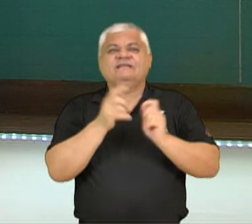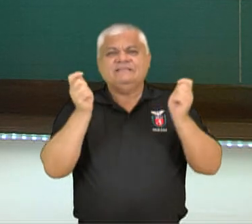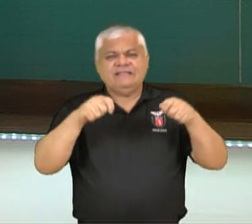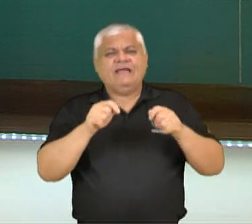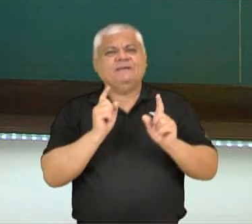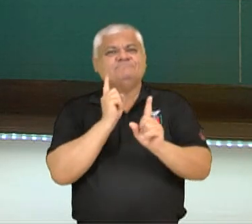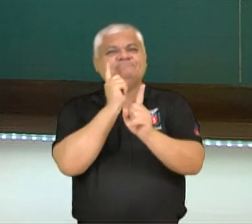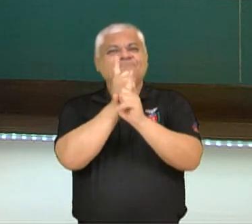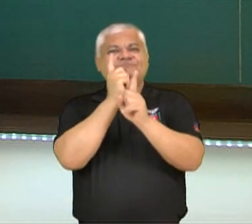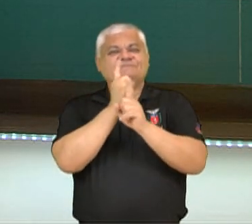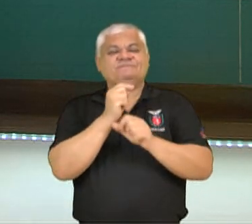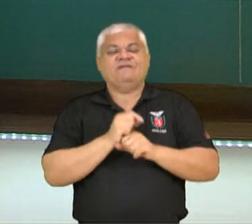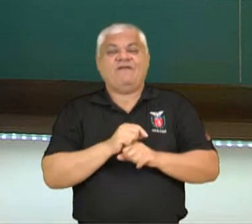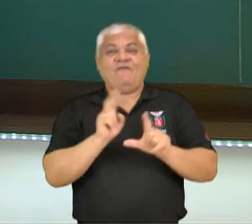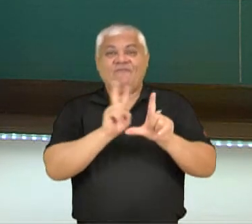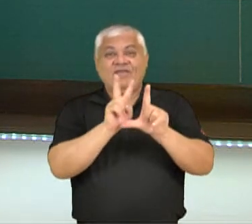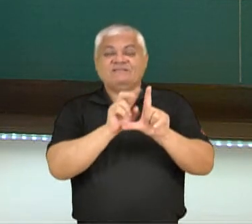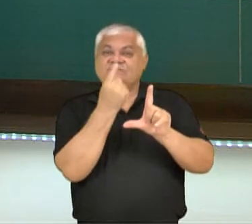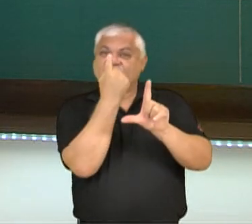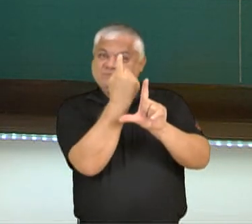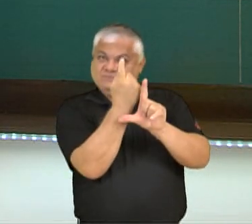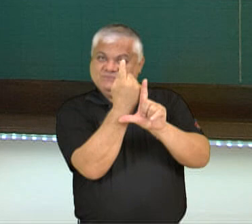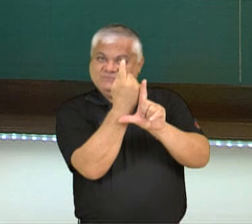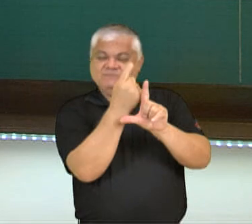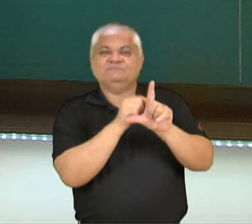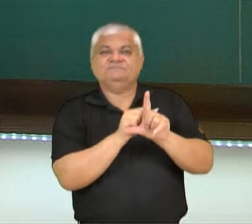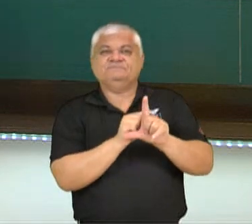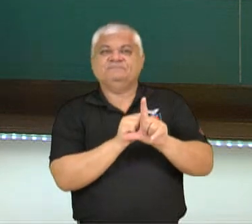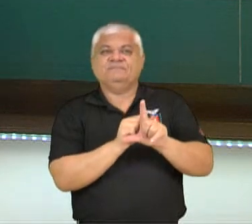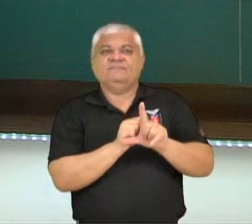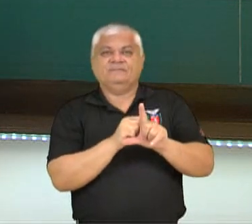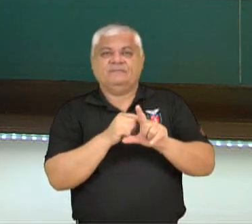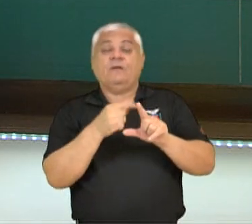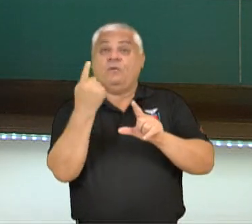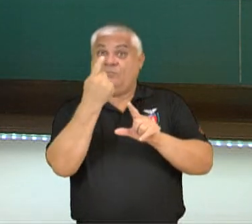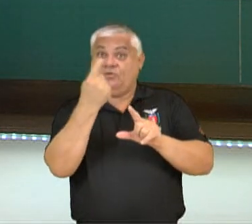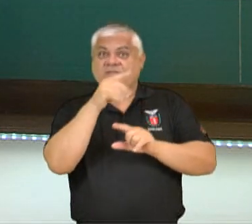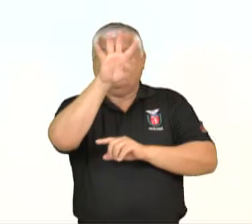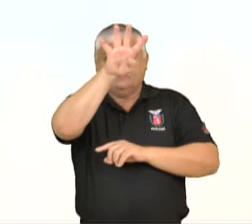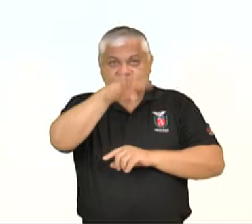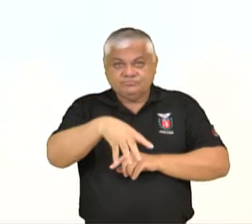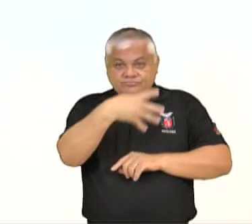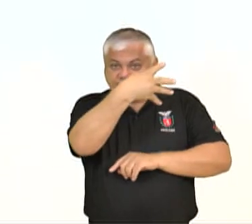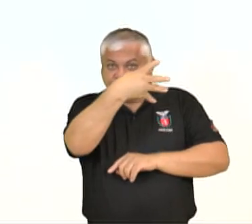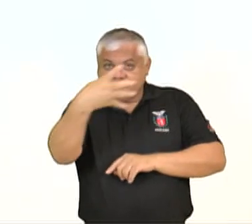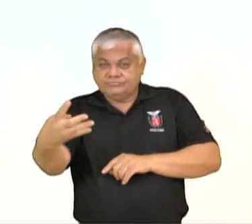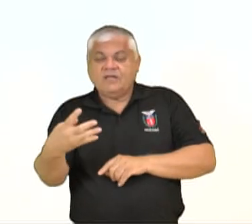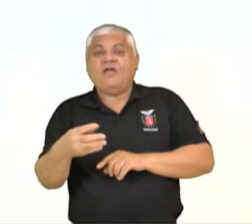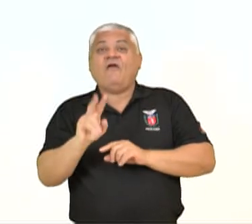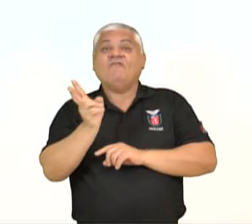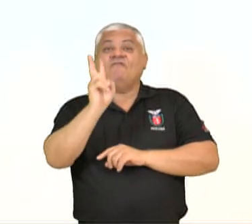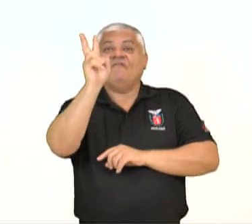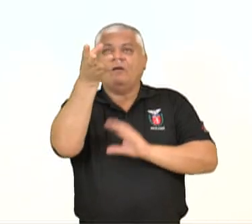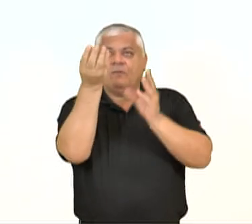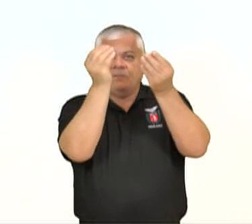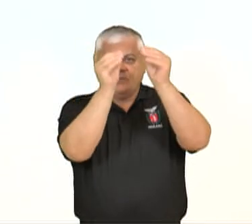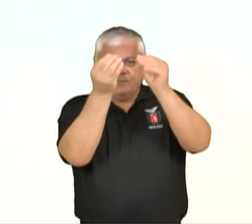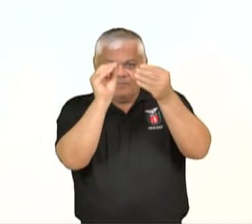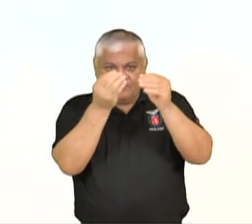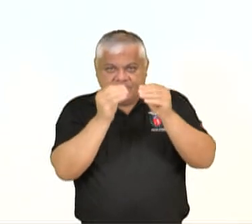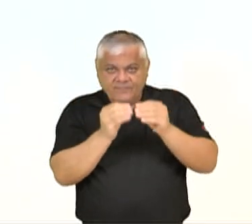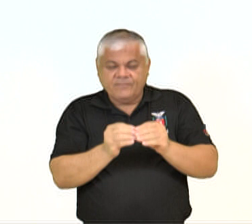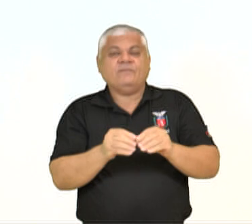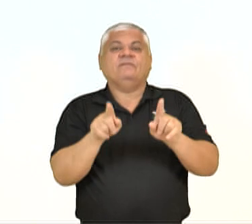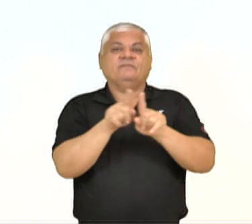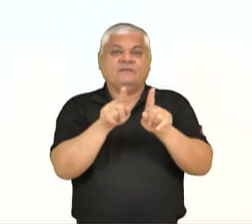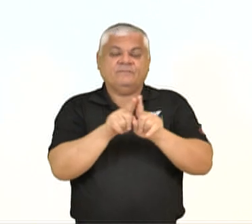vimos que o x do vértice vale 1. Então a dica é montar a tabela, pegar alguns valores menores que o x do vértice e